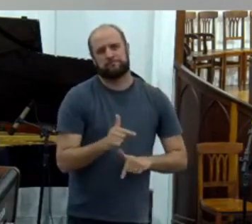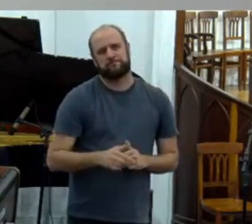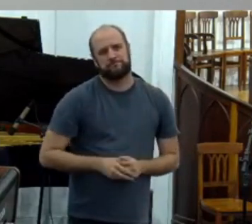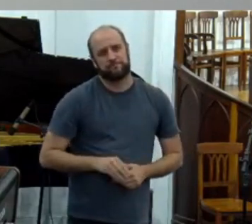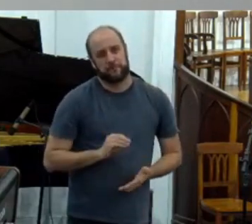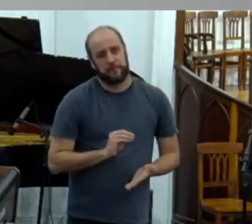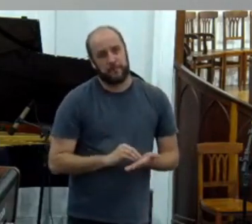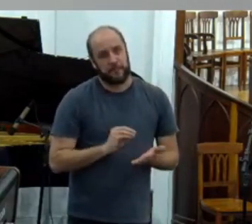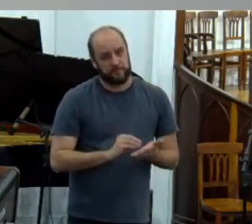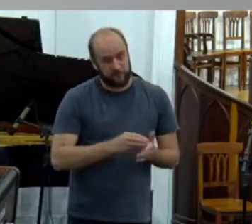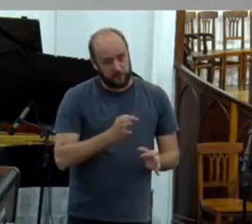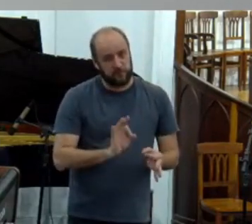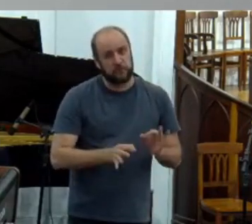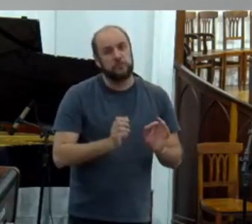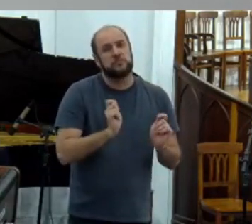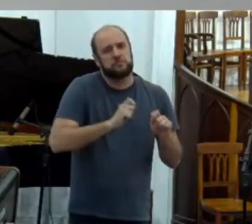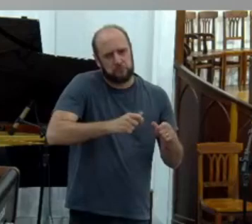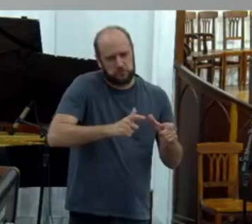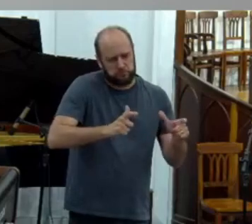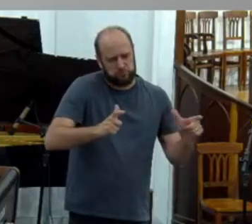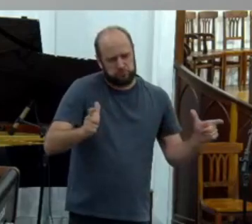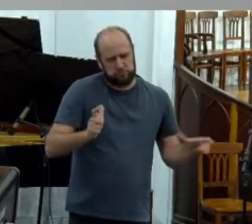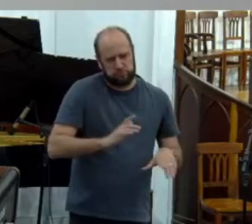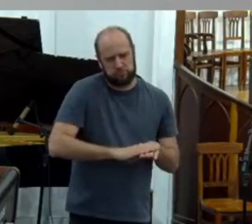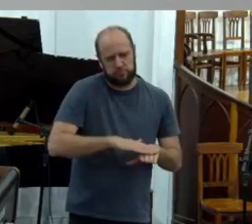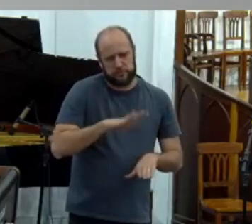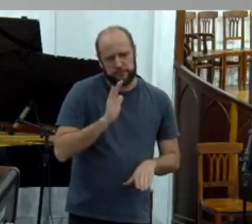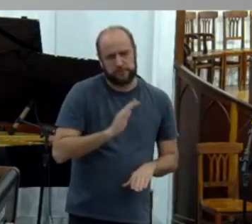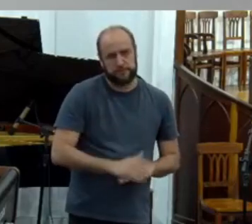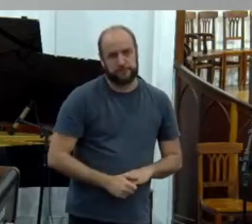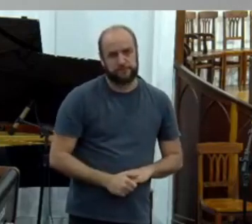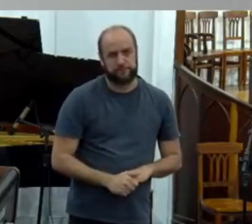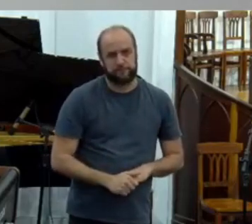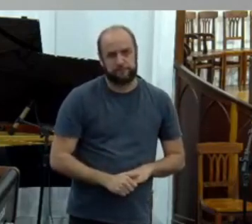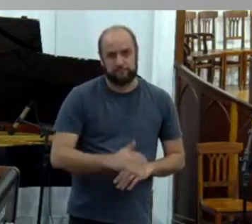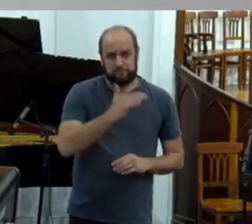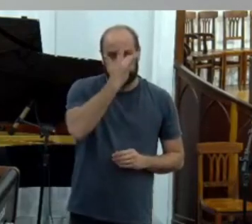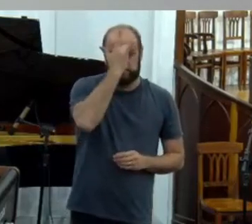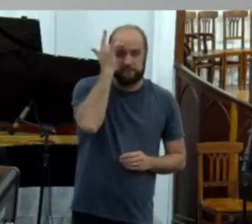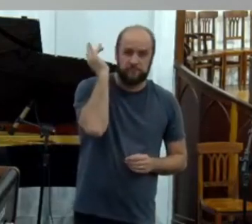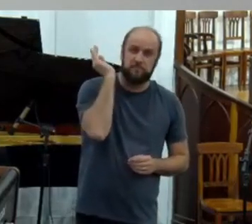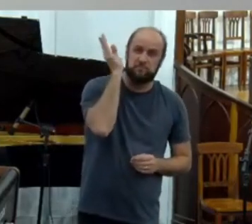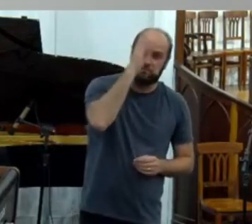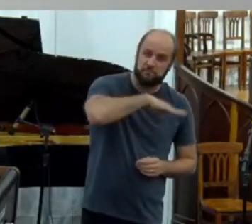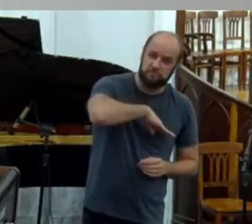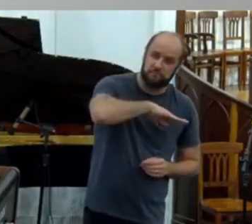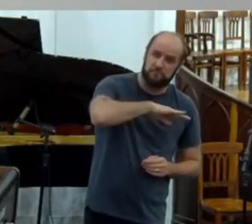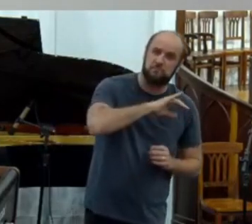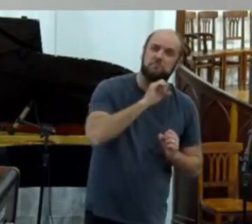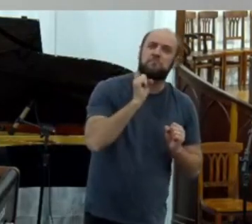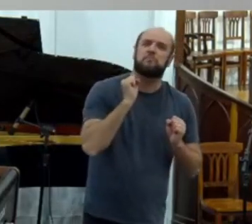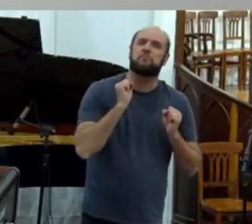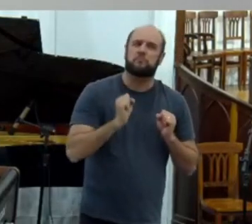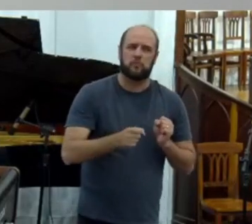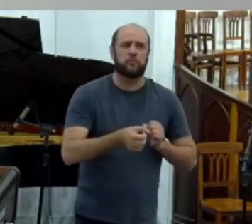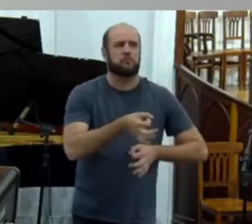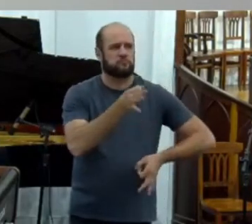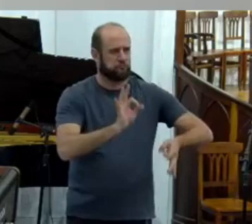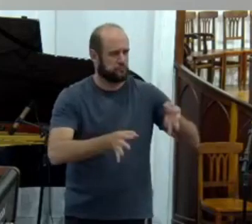injustiça pode se multiplicar sobre a face da terra. Pessoas más podem sair impunes de